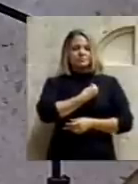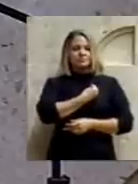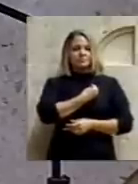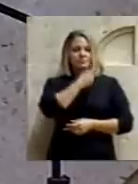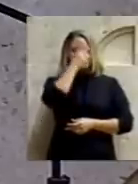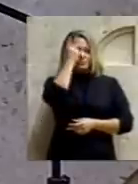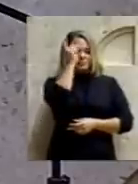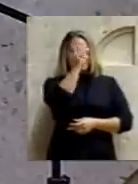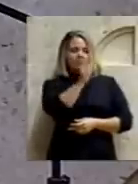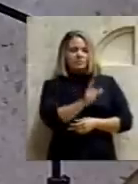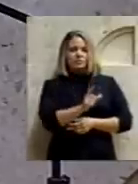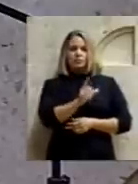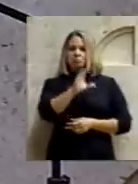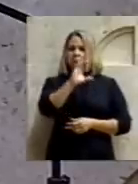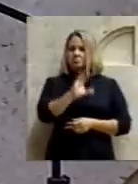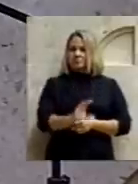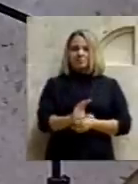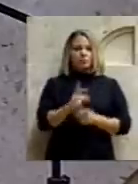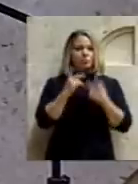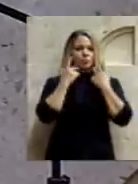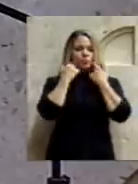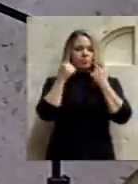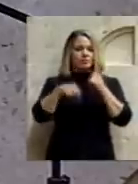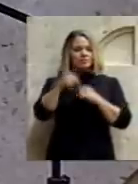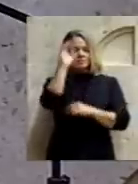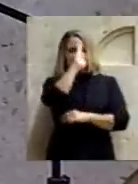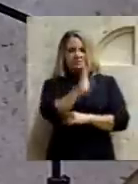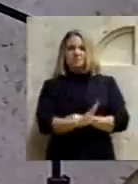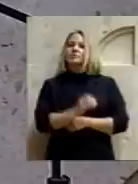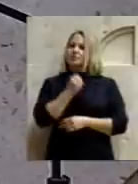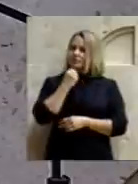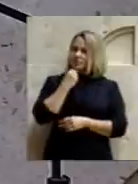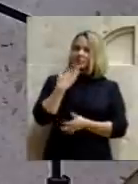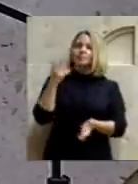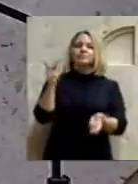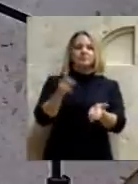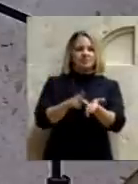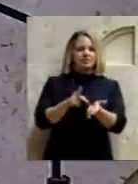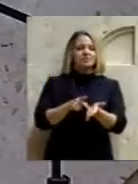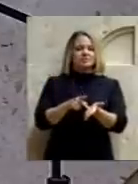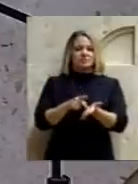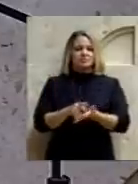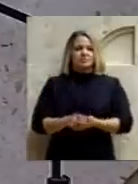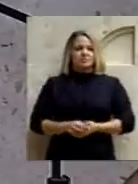do cidadão comum brasileiro. E isso é muito bom, é muito positivo.